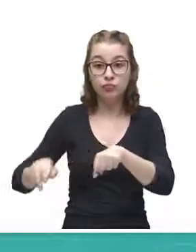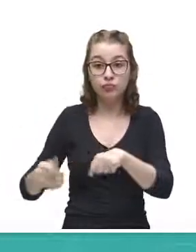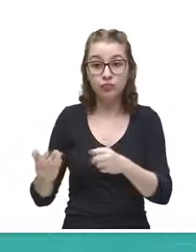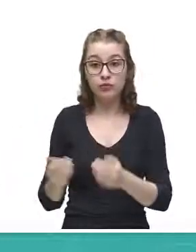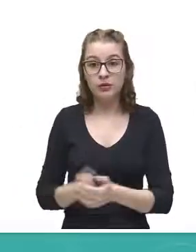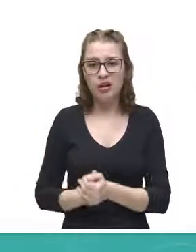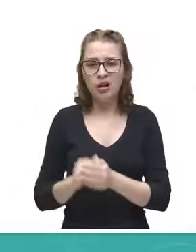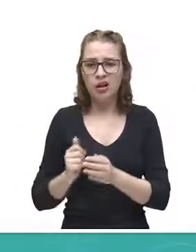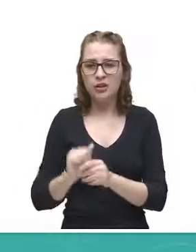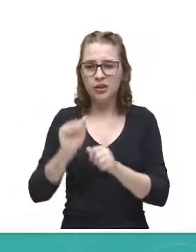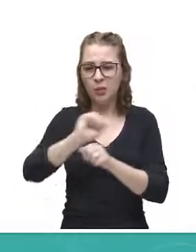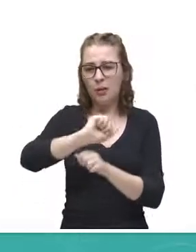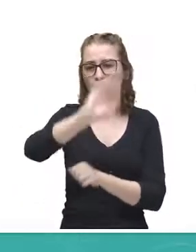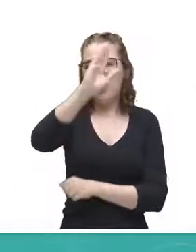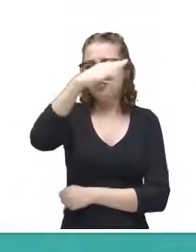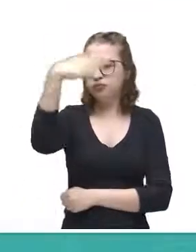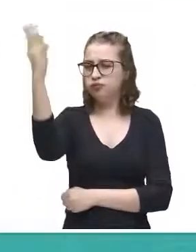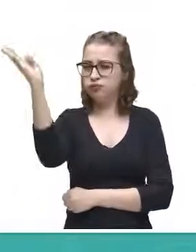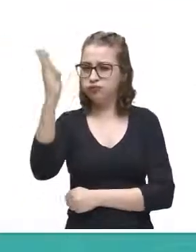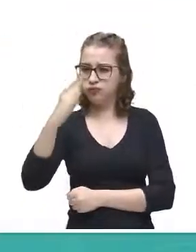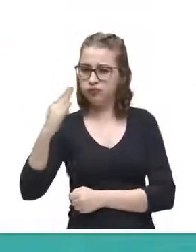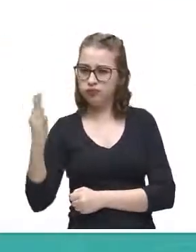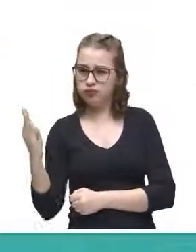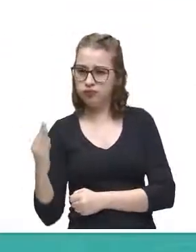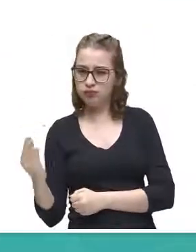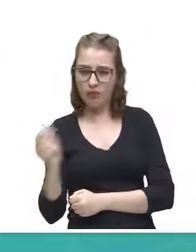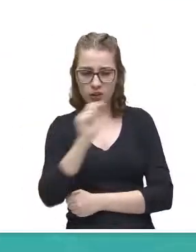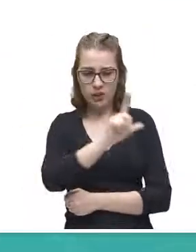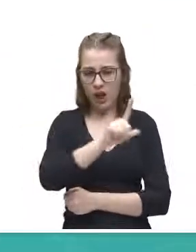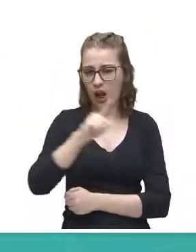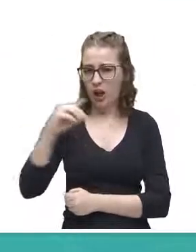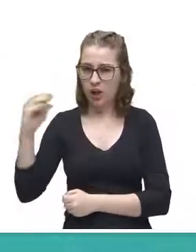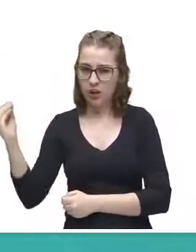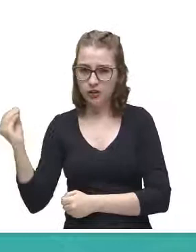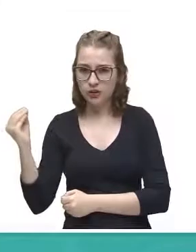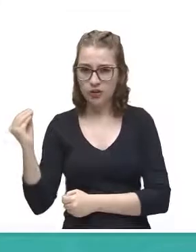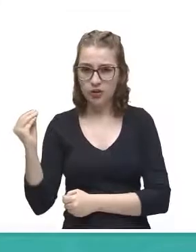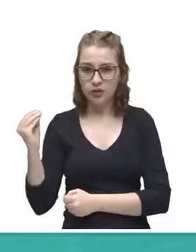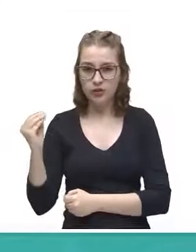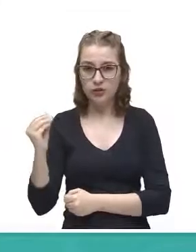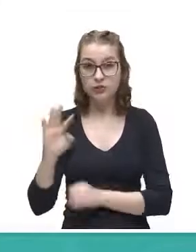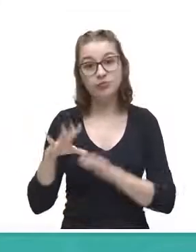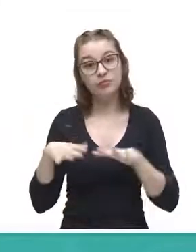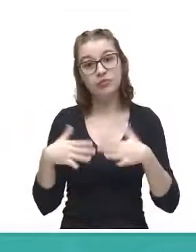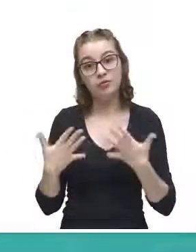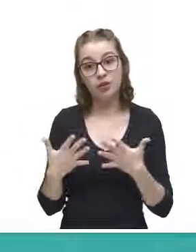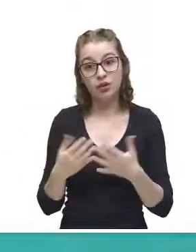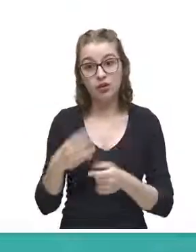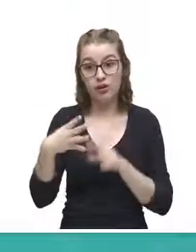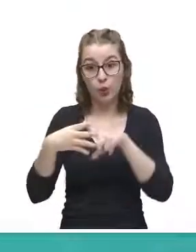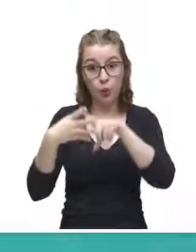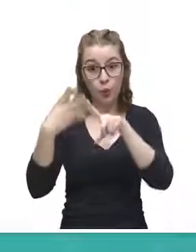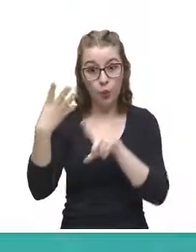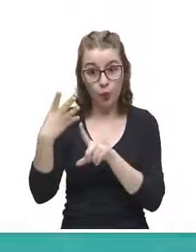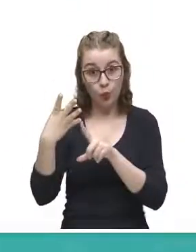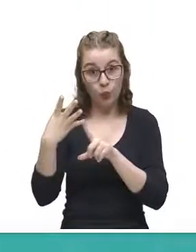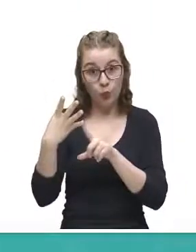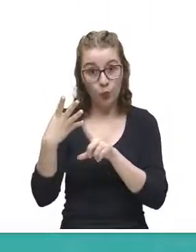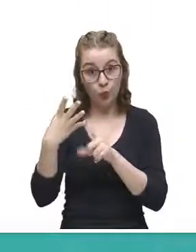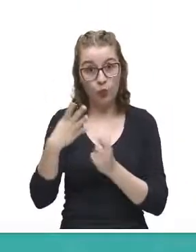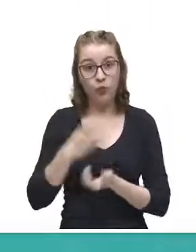muito extenso de leste a oeste, a gente vai ter 4